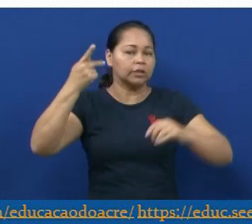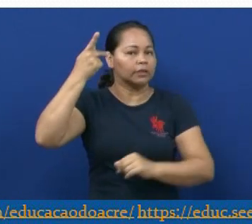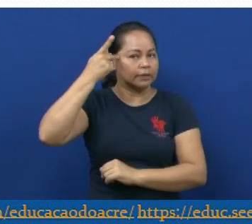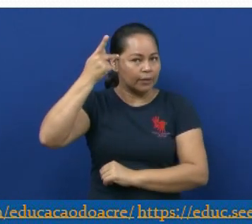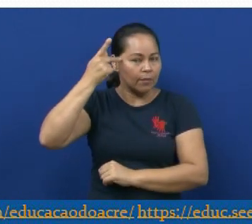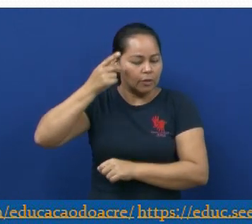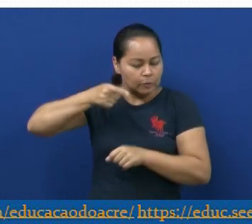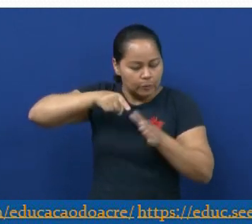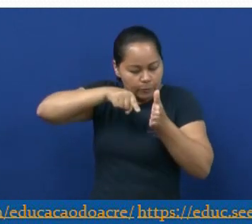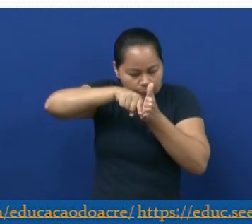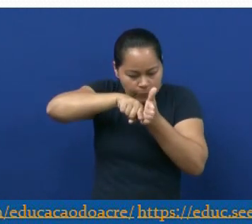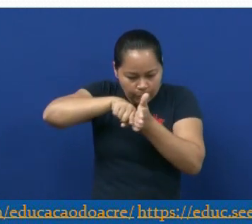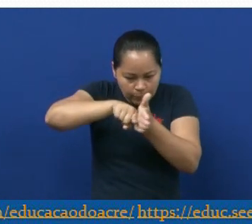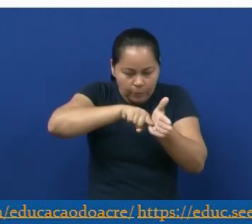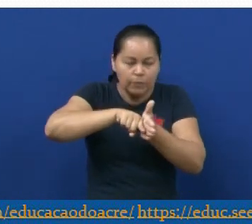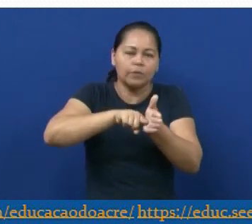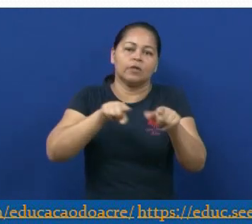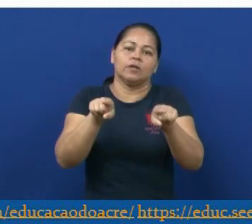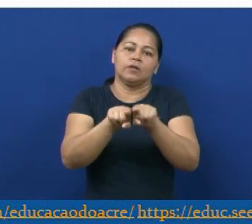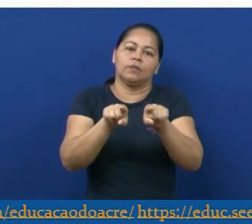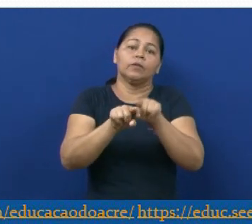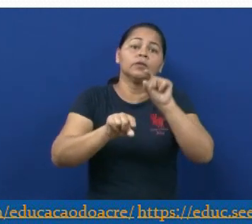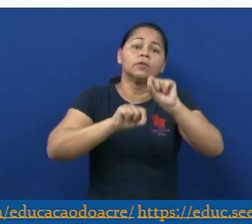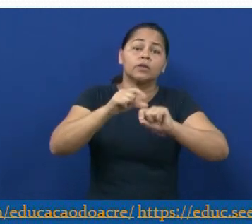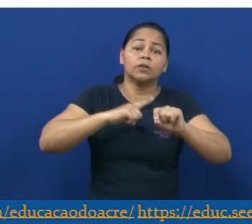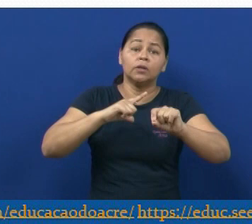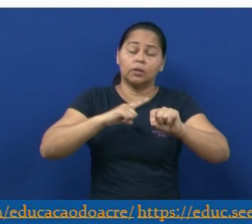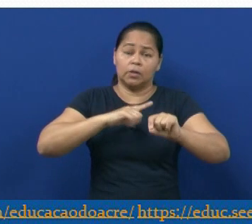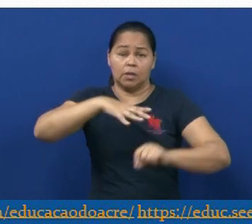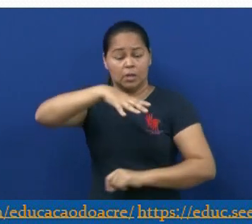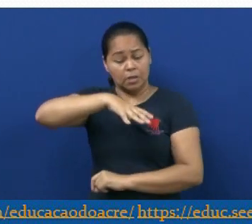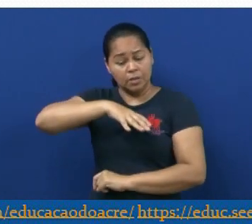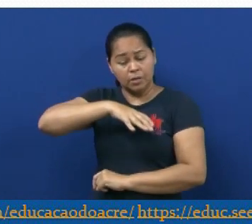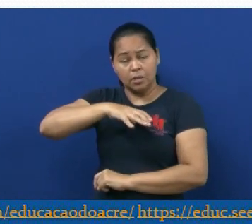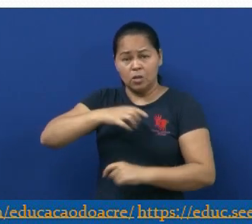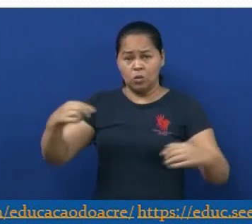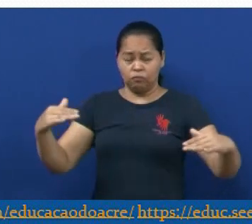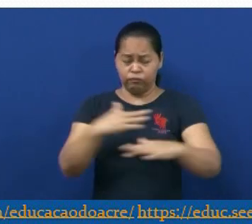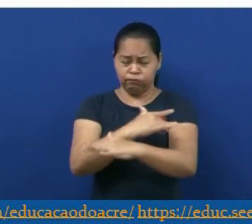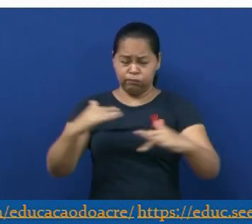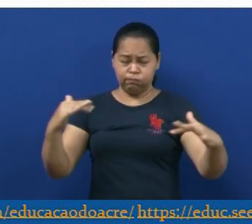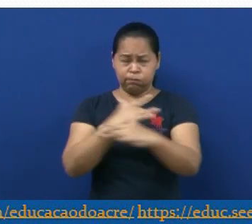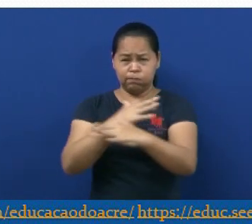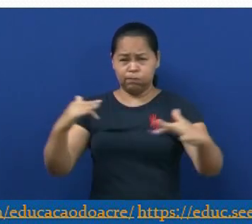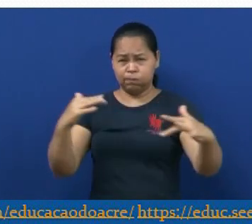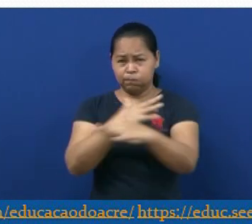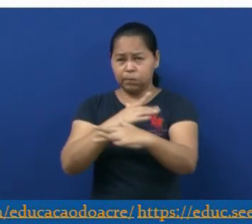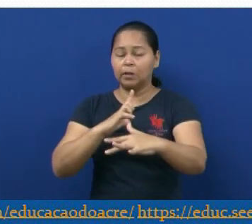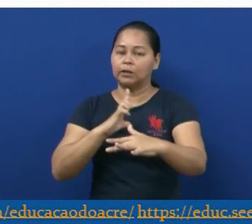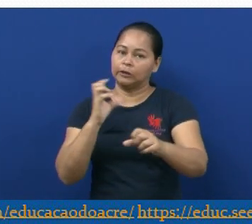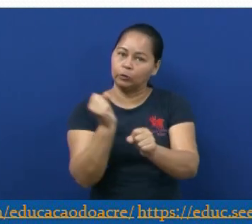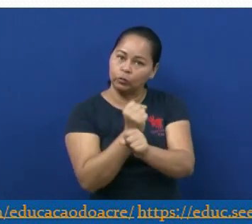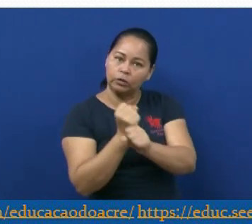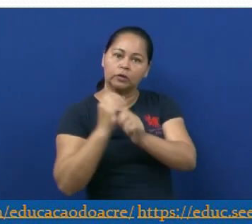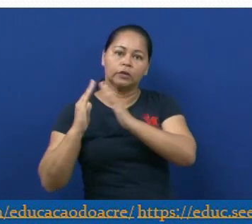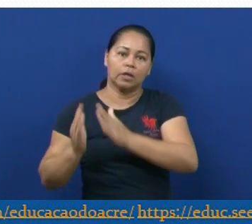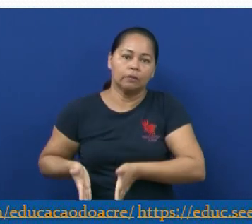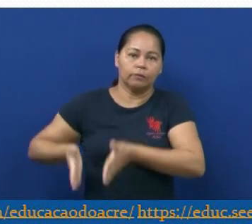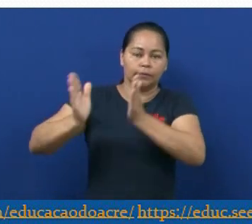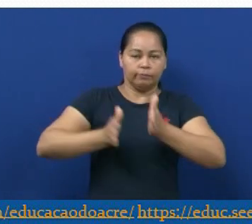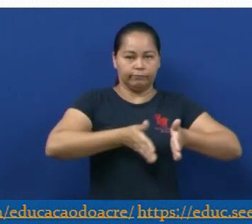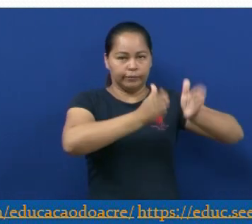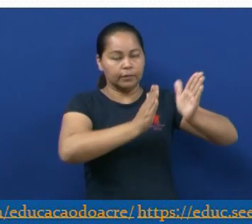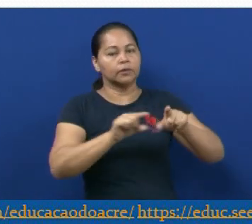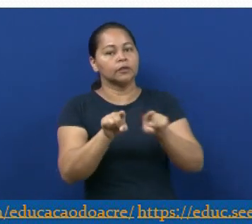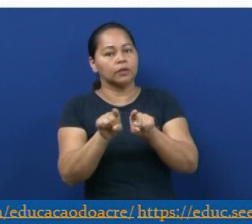Paulo, especialmente na região metropolitana, onde existe uma maior urbanização. Assim